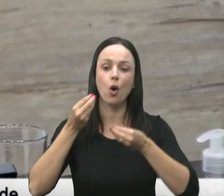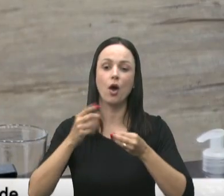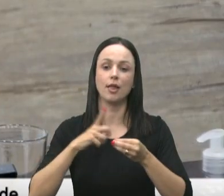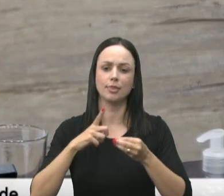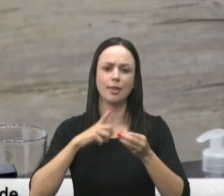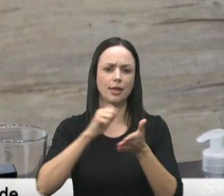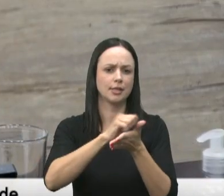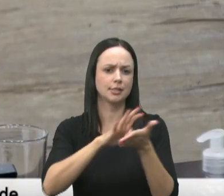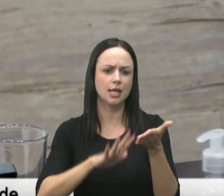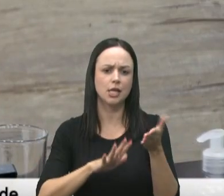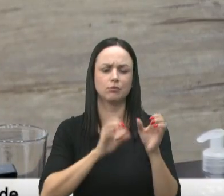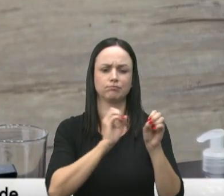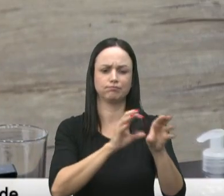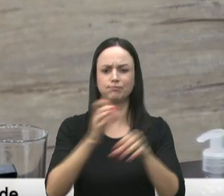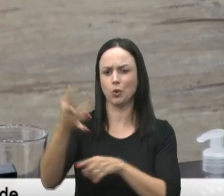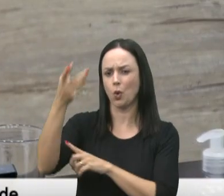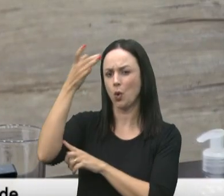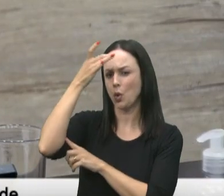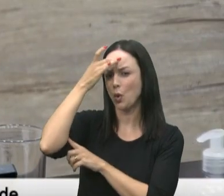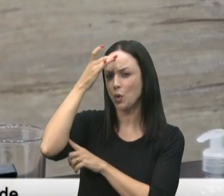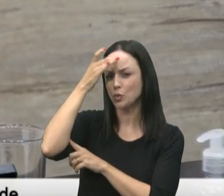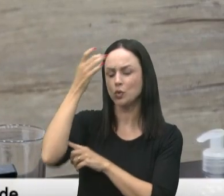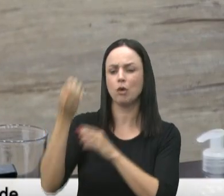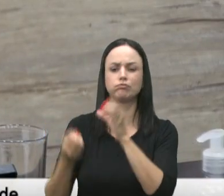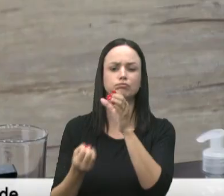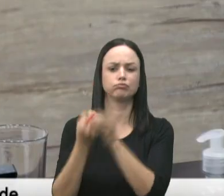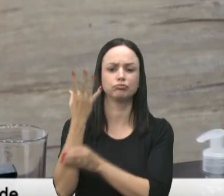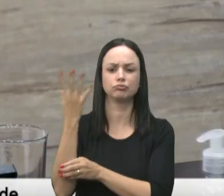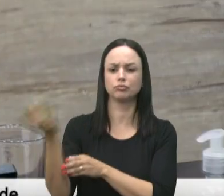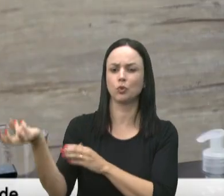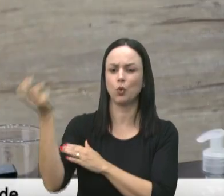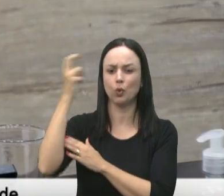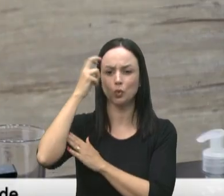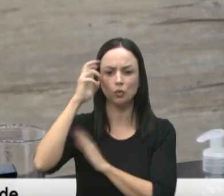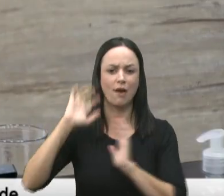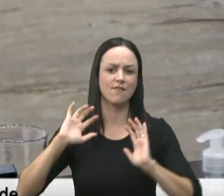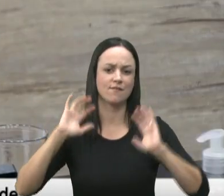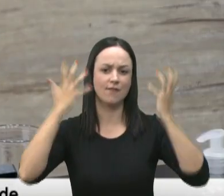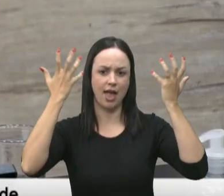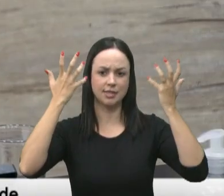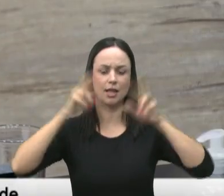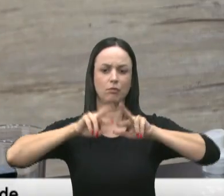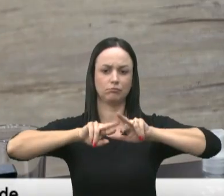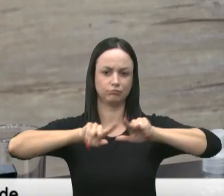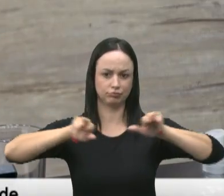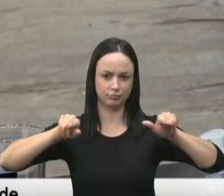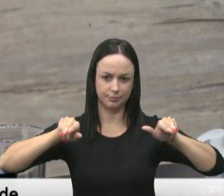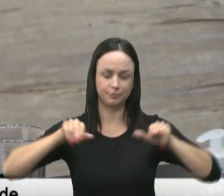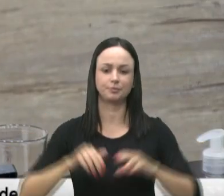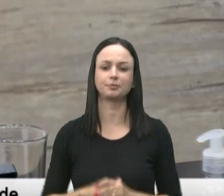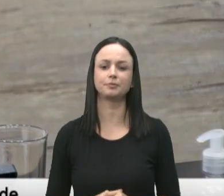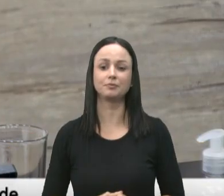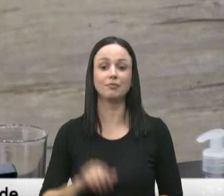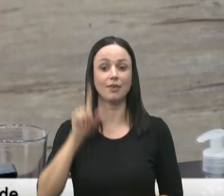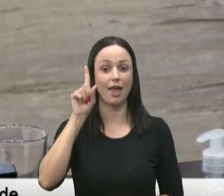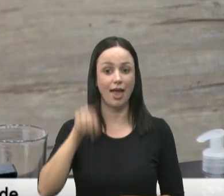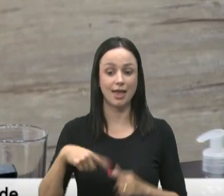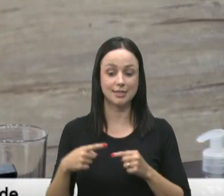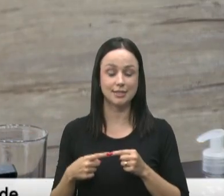de conscientização e produção cultural e a Festa da Diversidade. E esta